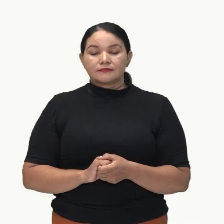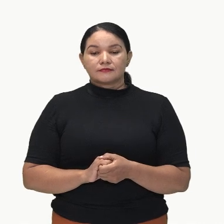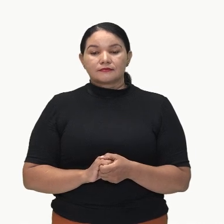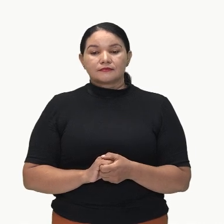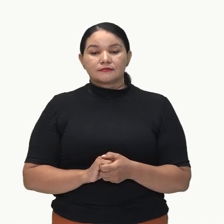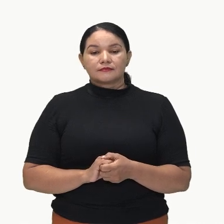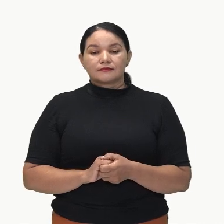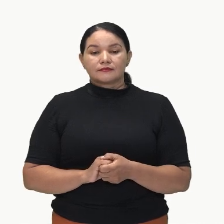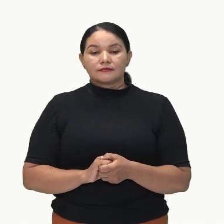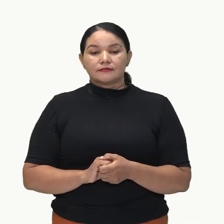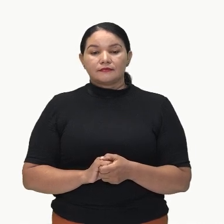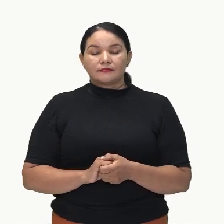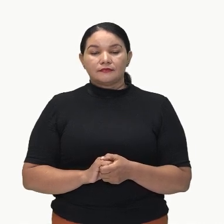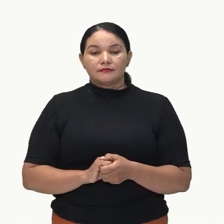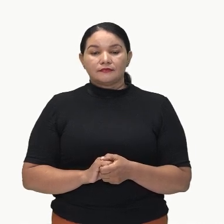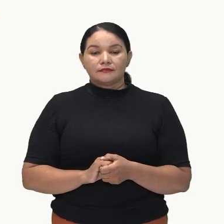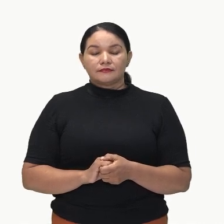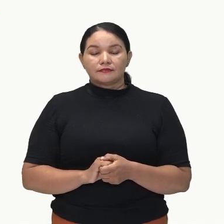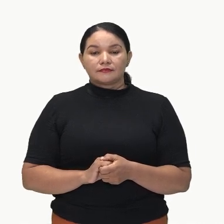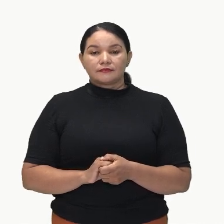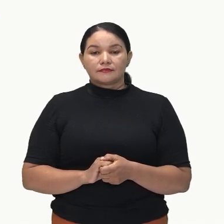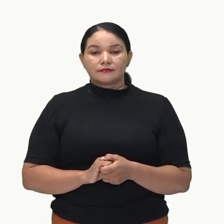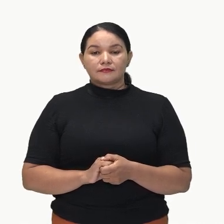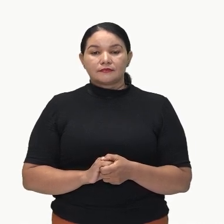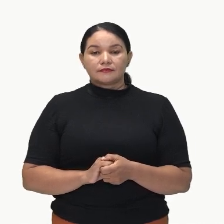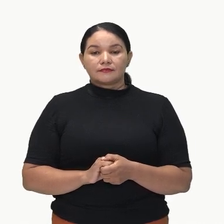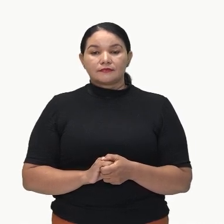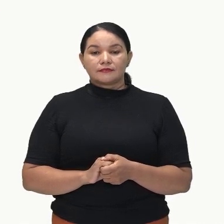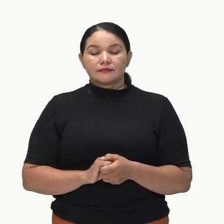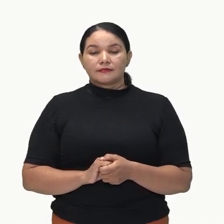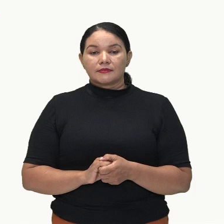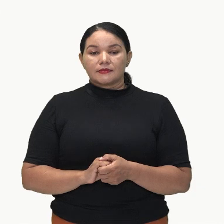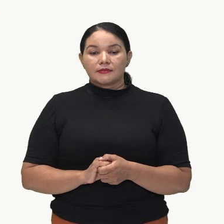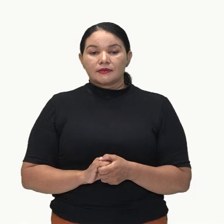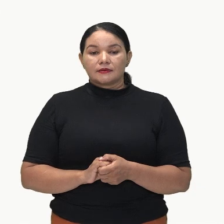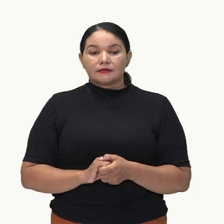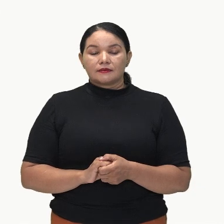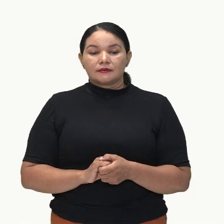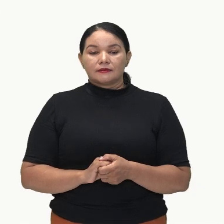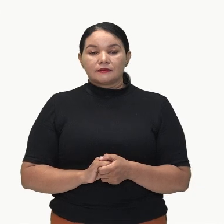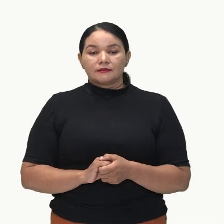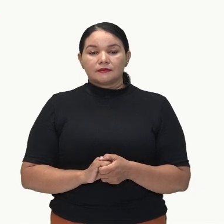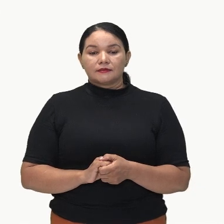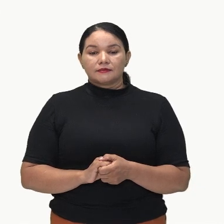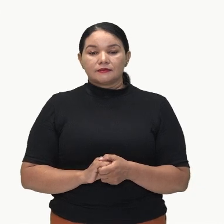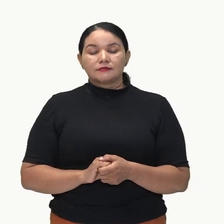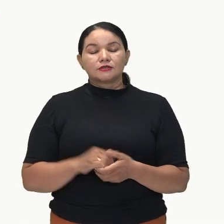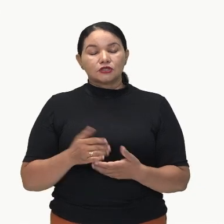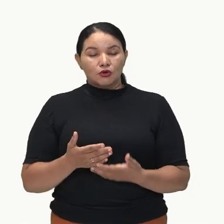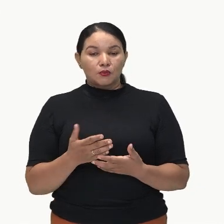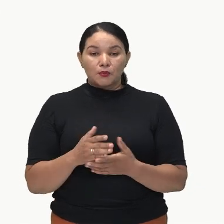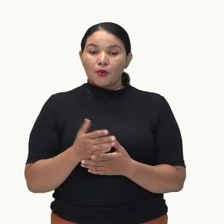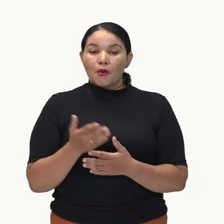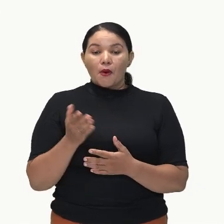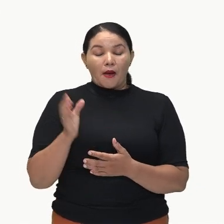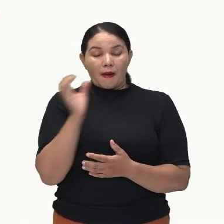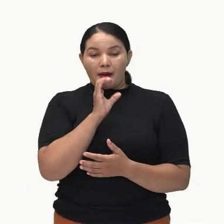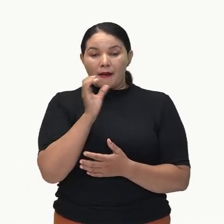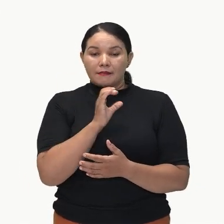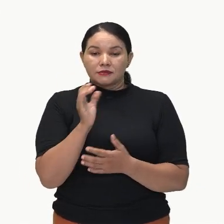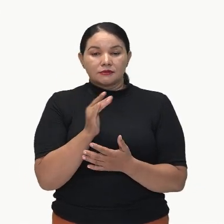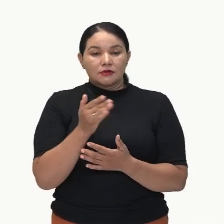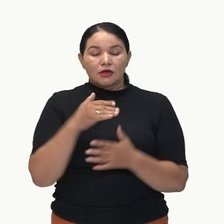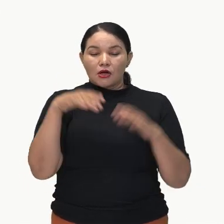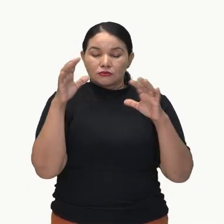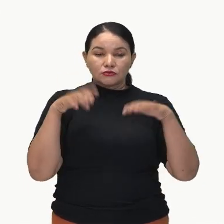se puso a llover muchísimo de repente. Então, uma ação repentina. Do nada começou